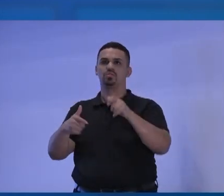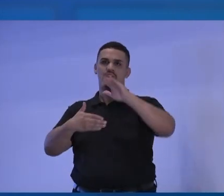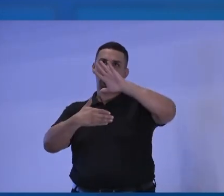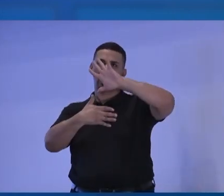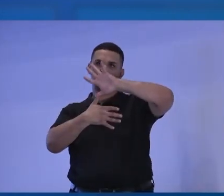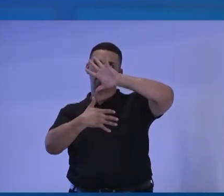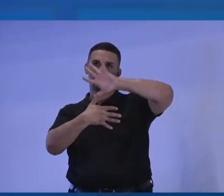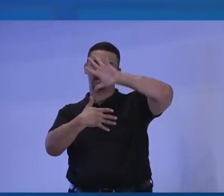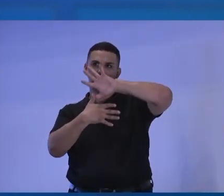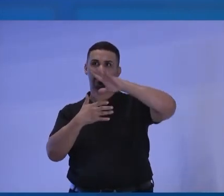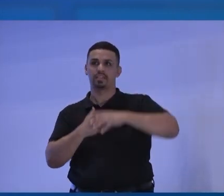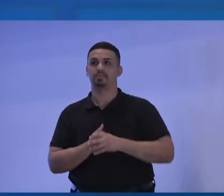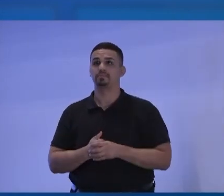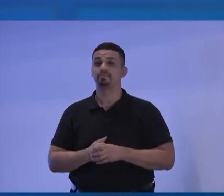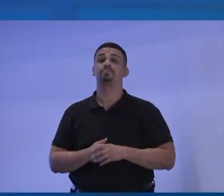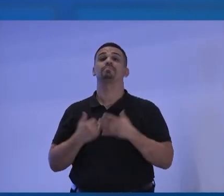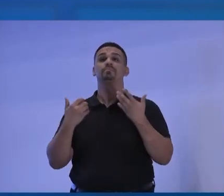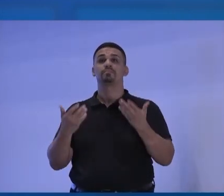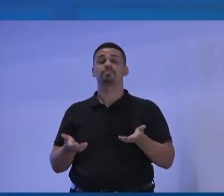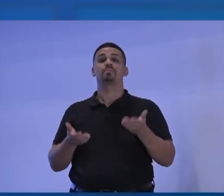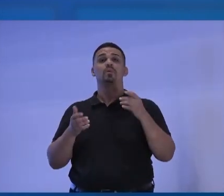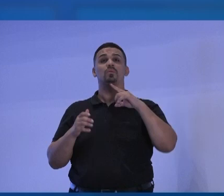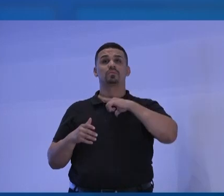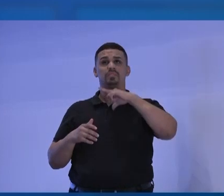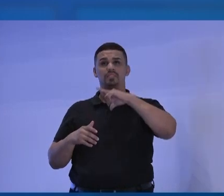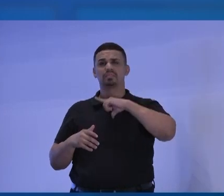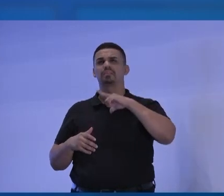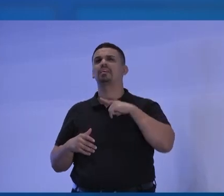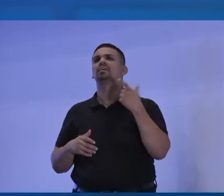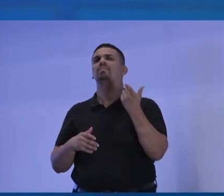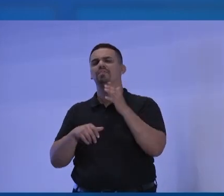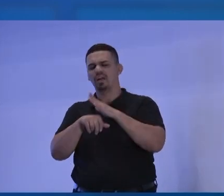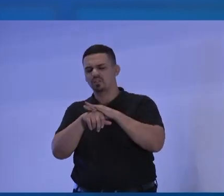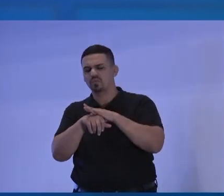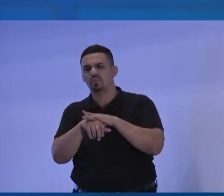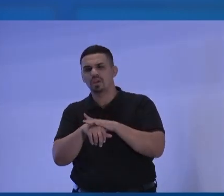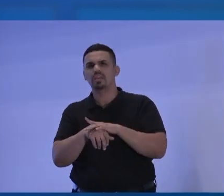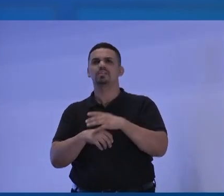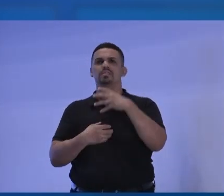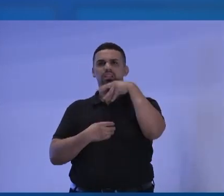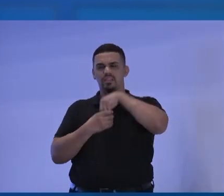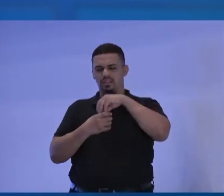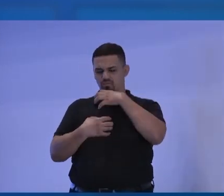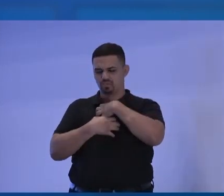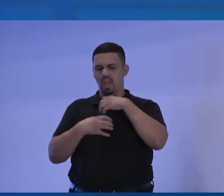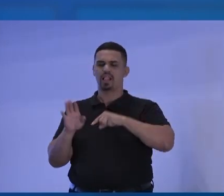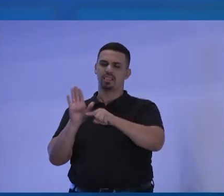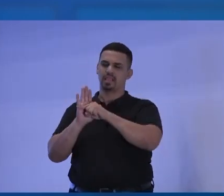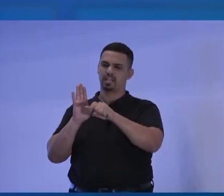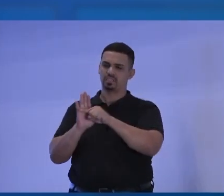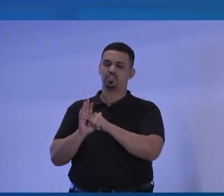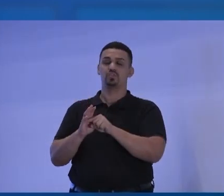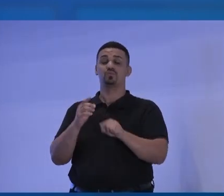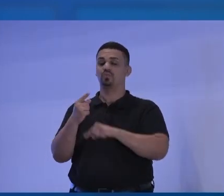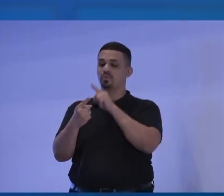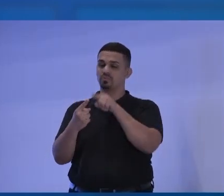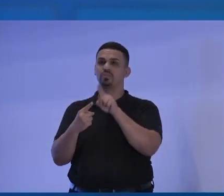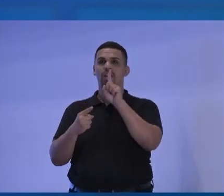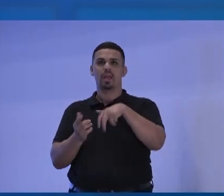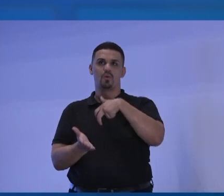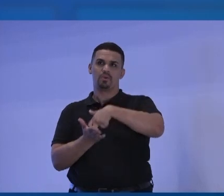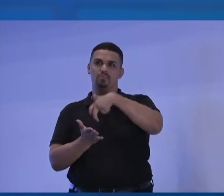E durante toda essa disseminação, a doença continuou trazendo consigo essa carga negativa, né? Essa ideia de que era uma